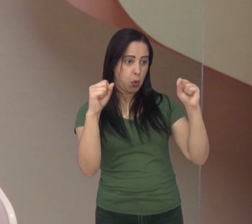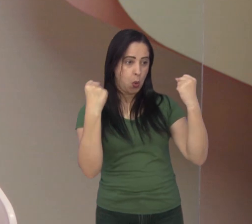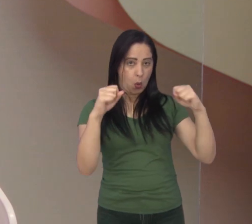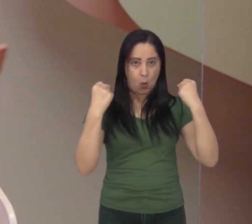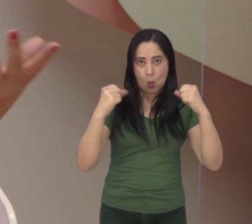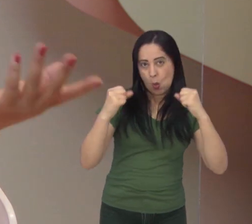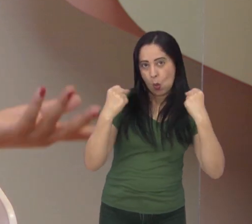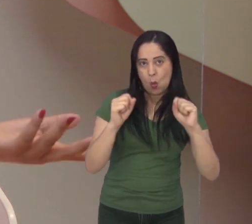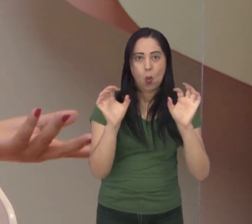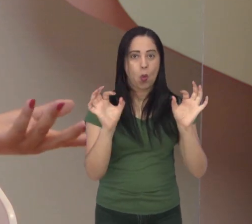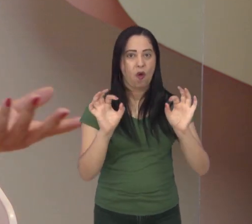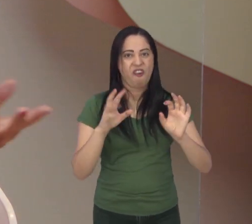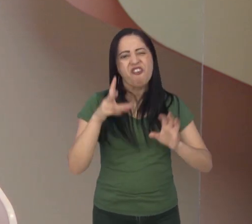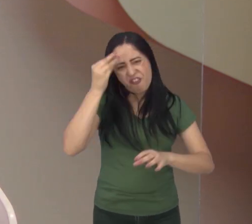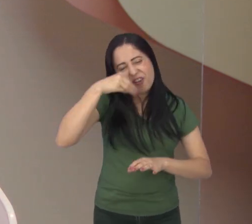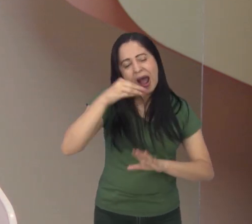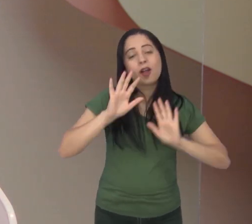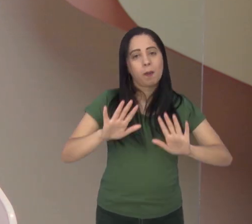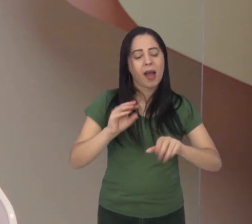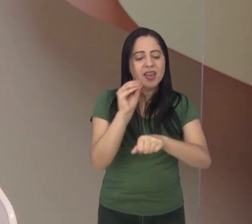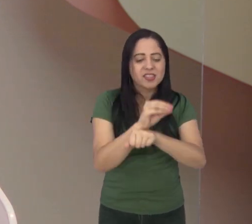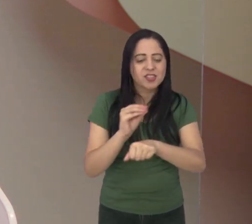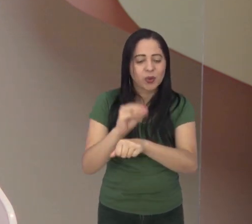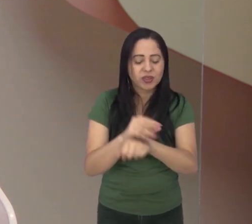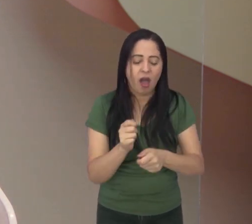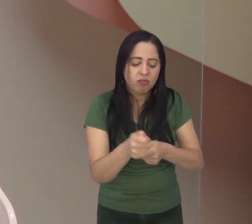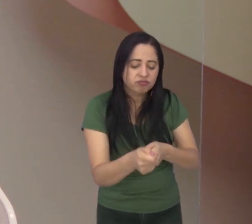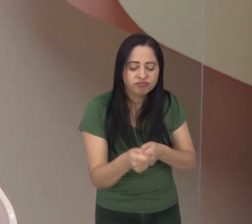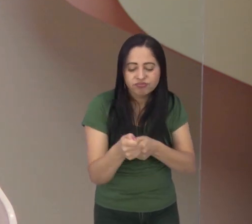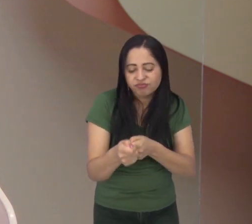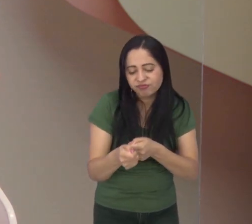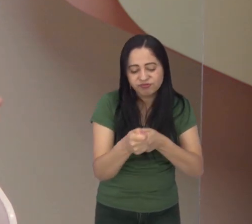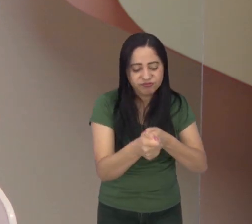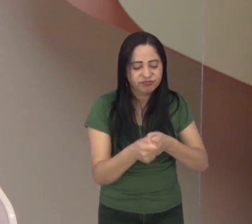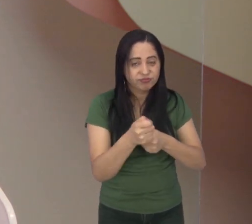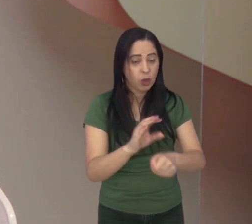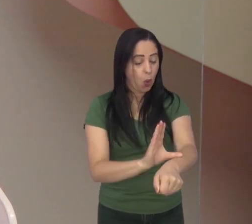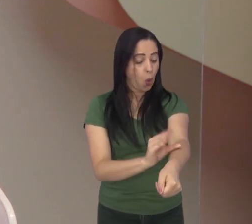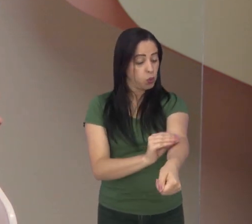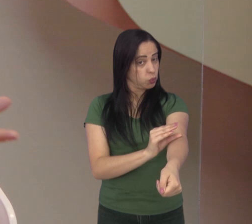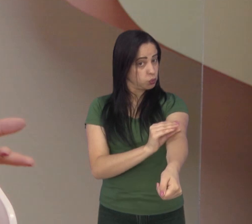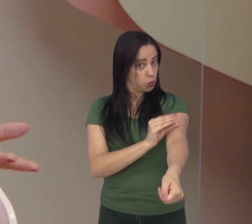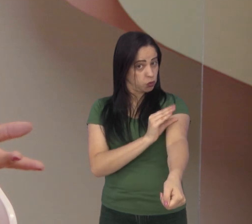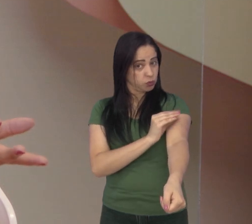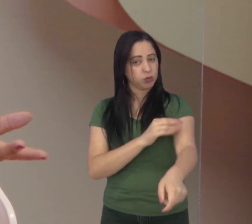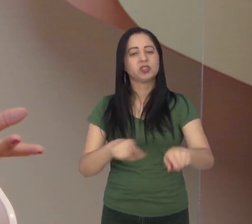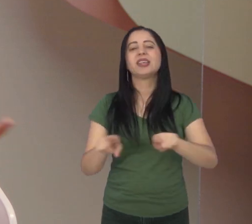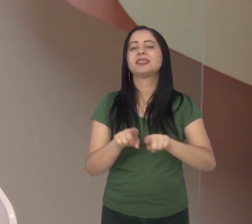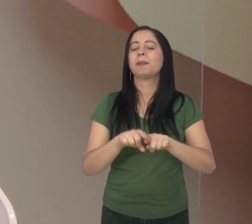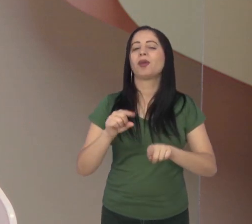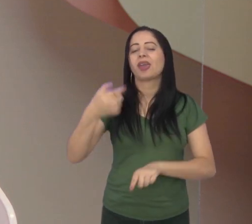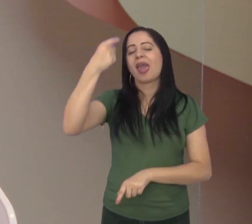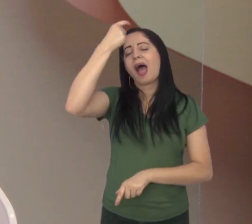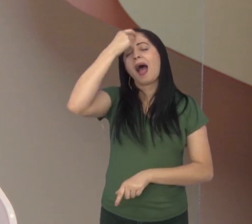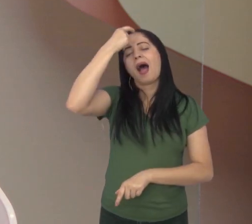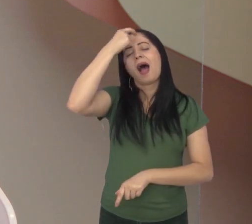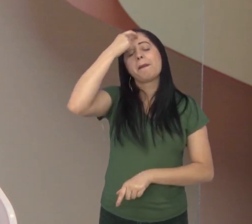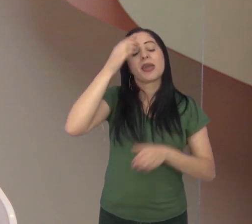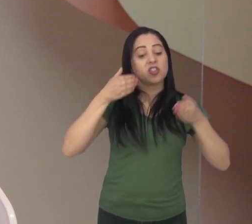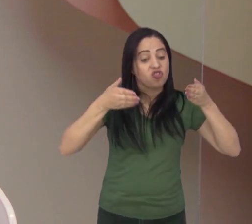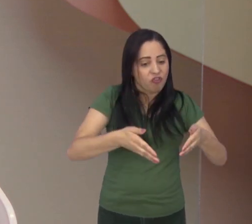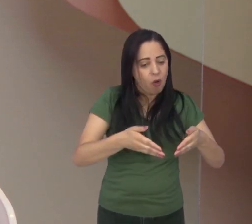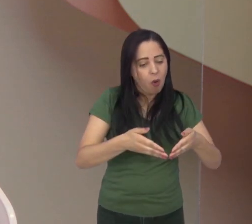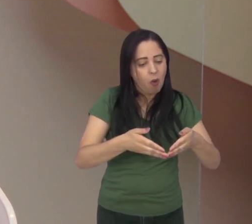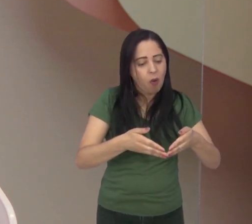com grande gasto calórico, não deixa de ser uma forma de trabalhar os músculos do corpo. Além disso, né, gente, a nossa mente fica